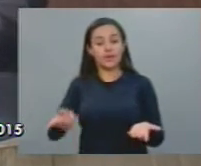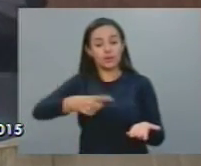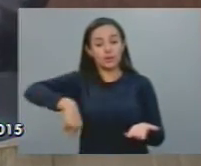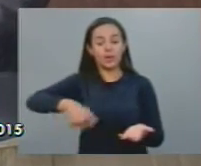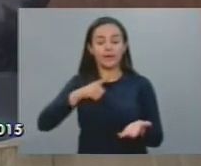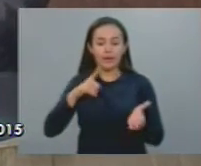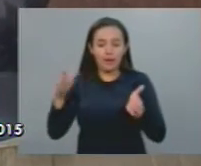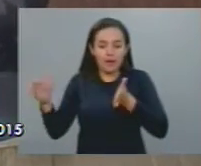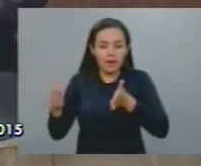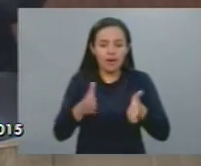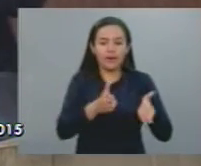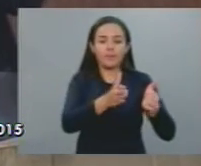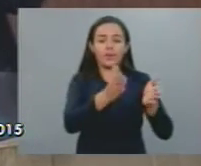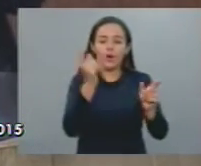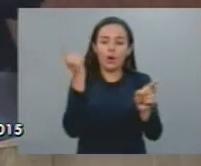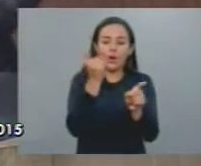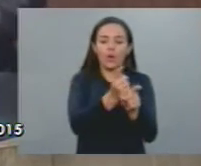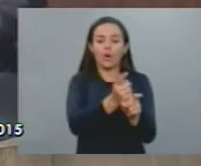direções